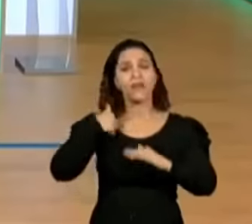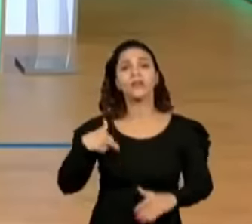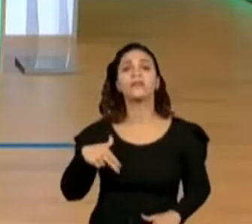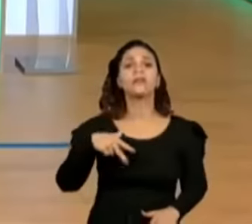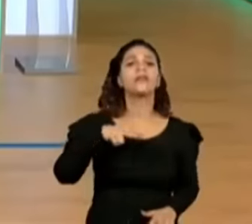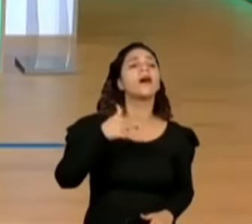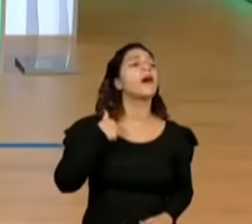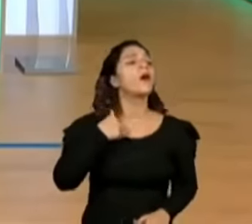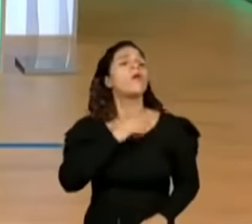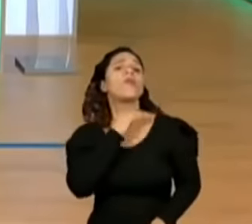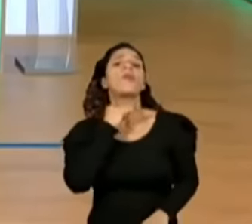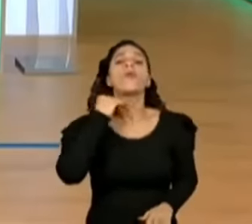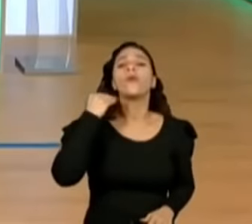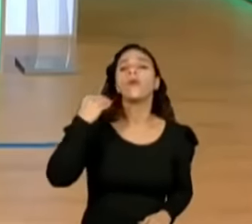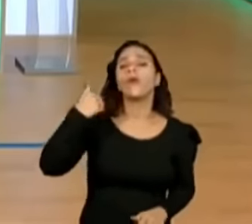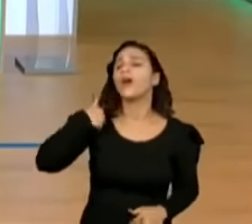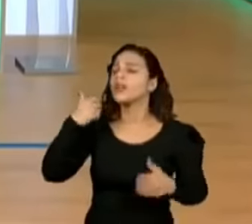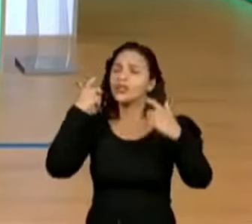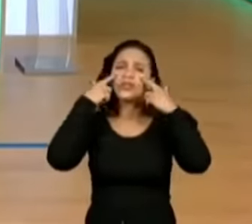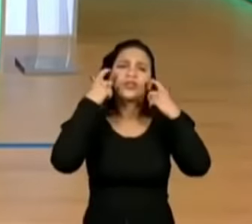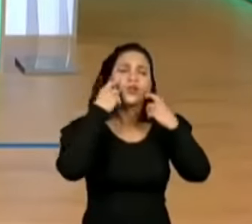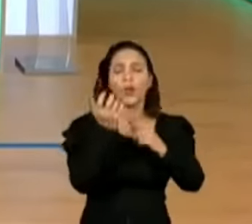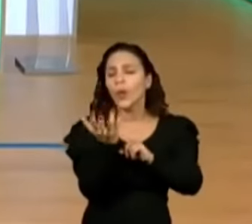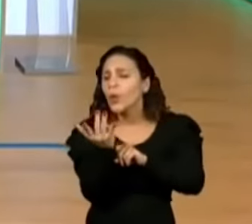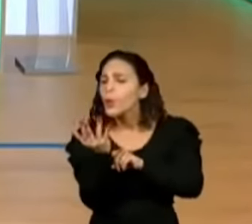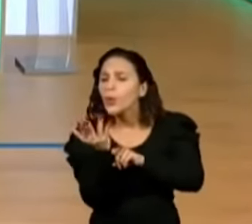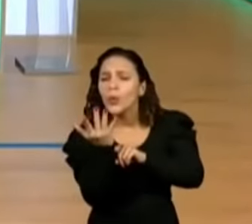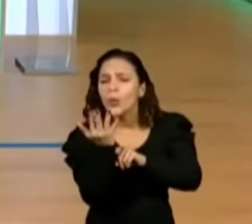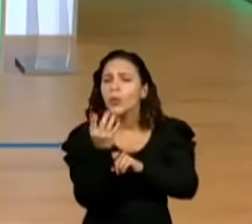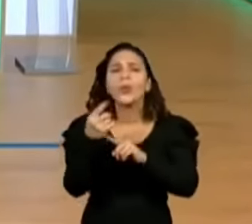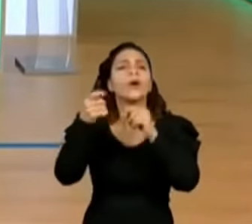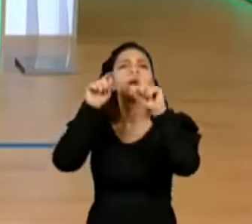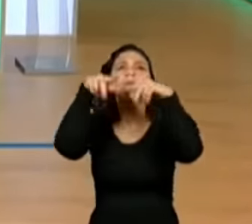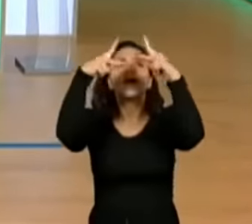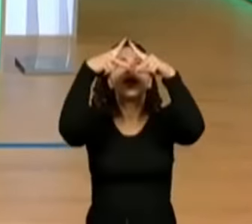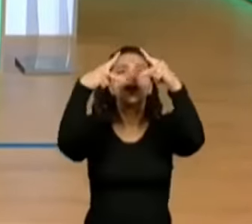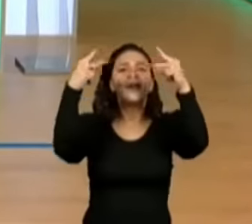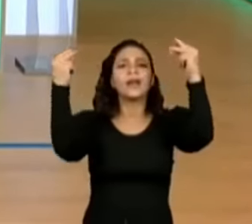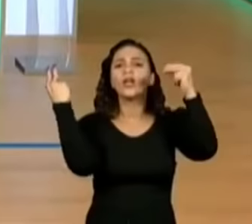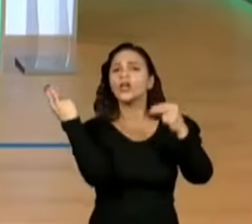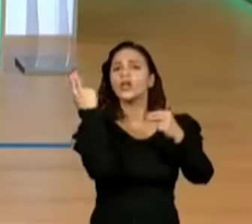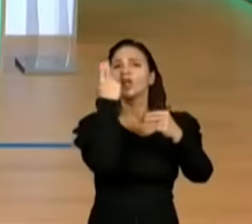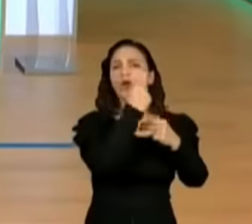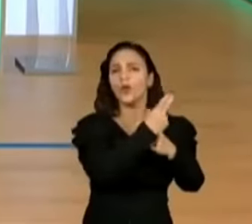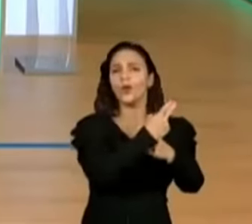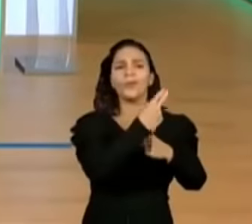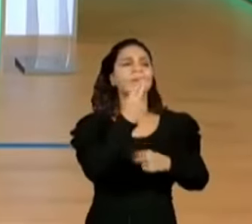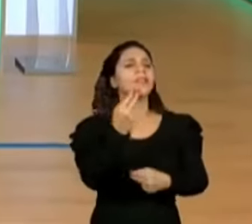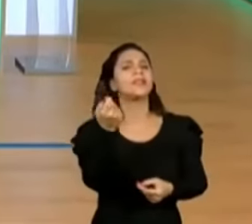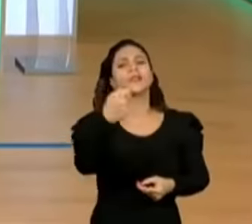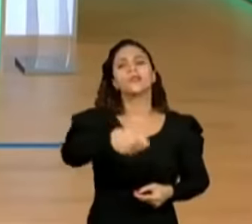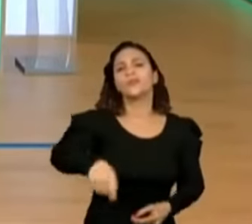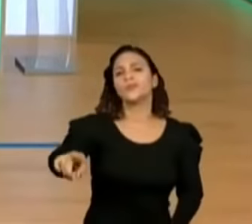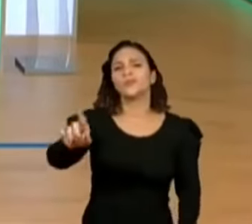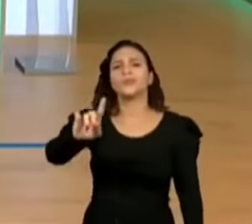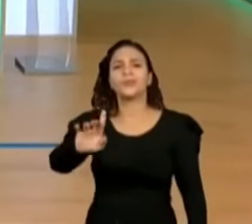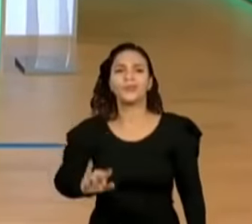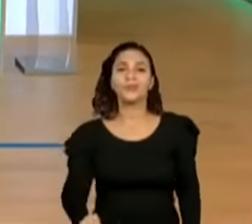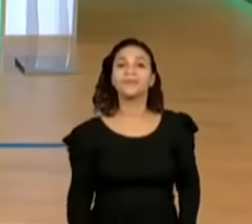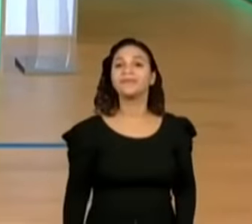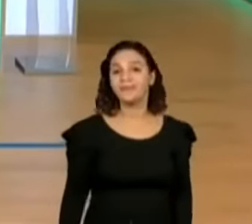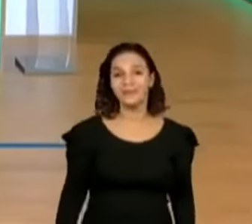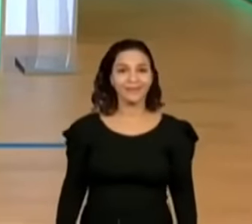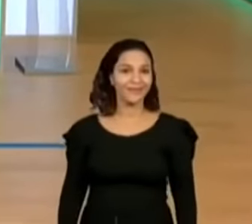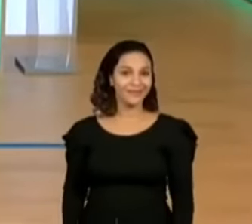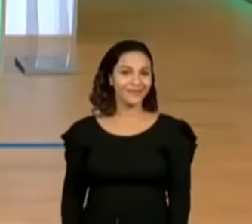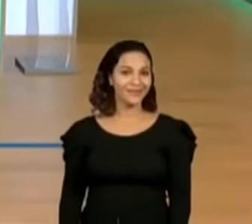eu morrer, não quero choro nem vela, nenhuma fita amarela, quero uma fita amarela gravada com o